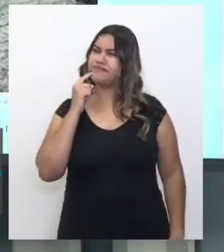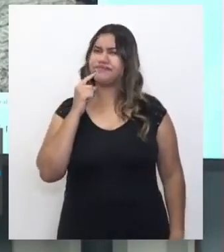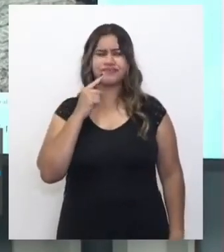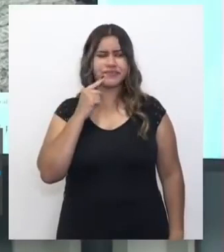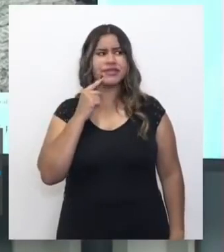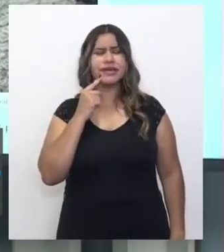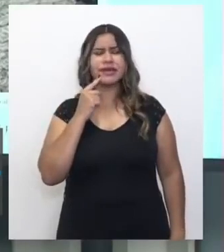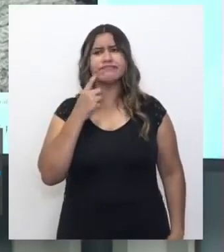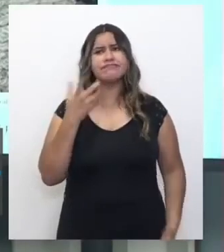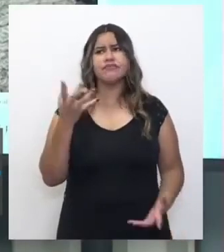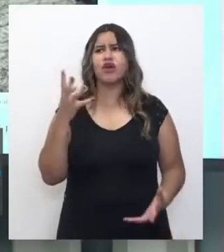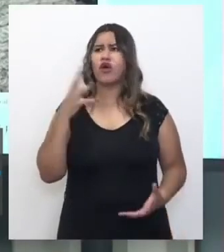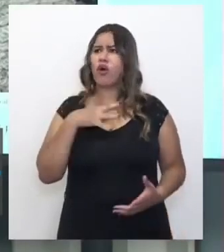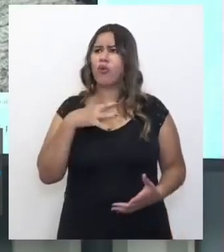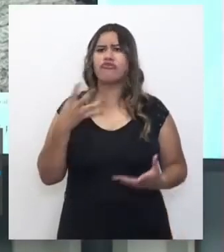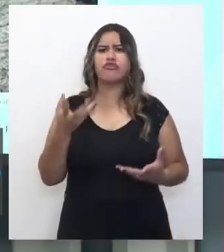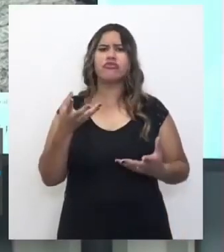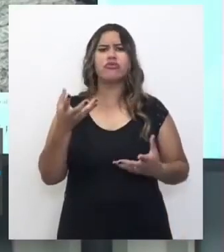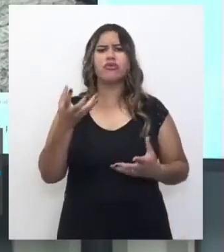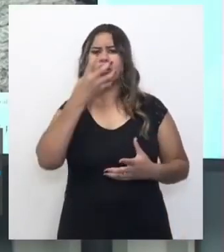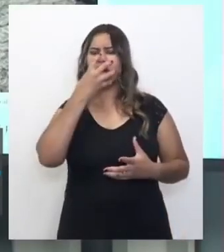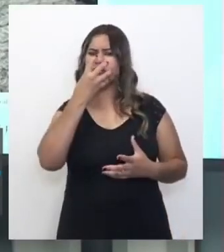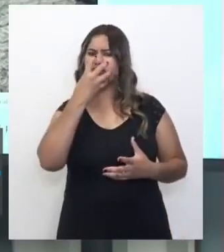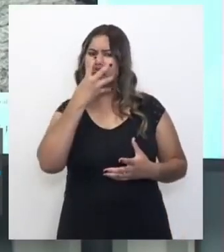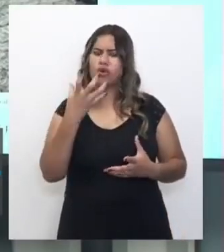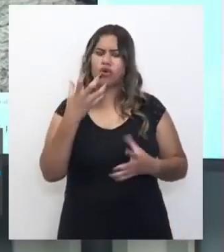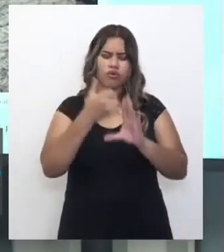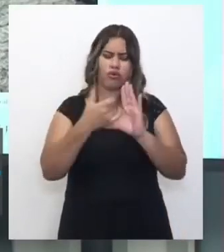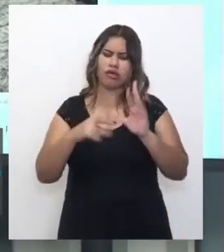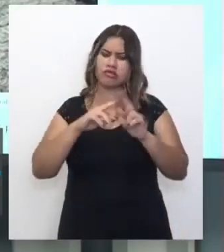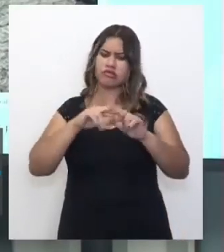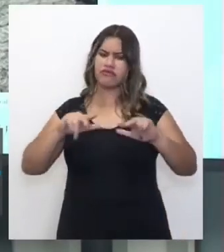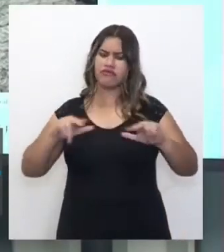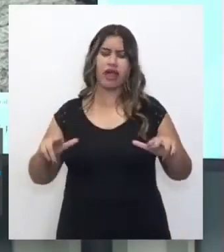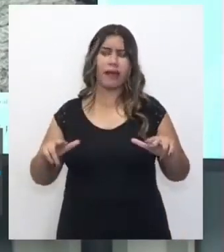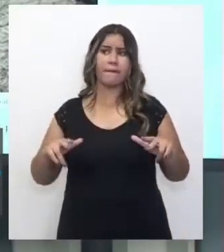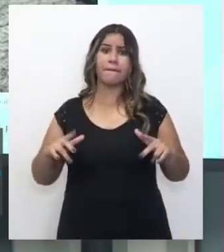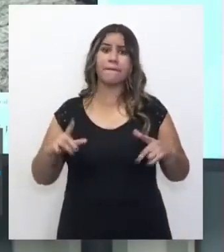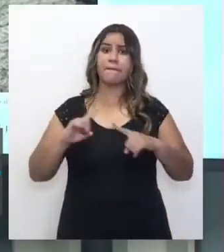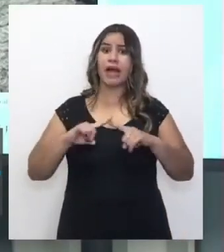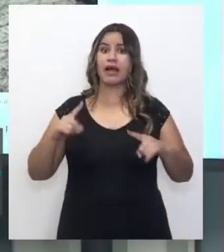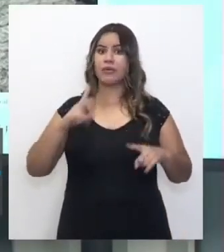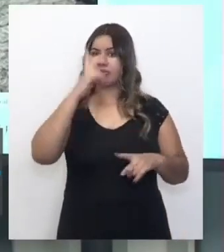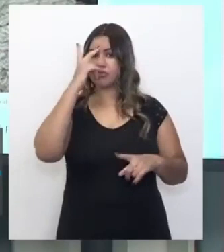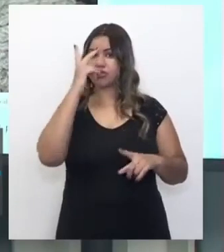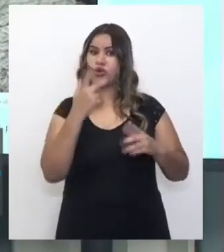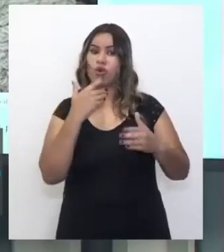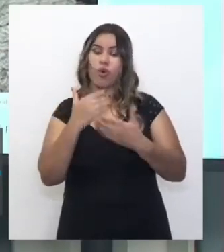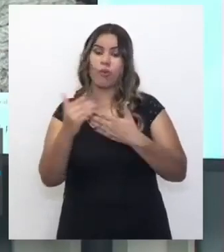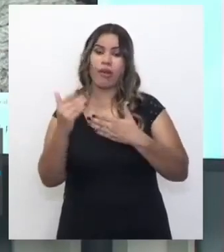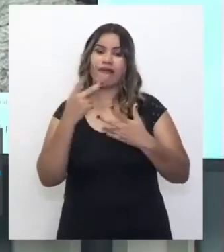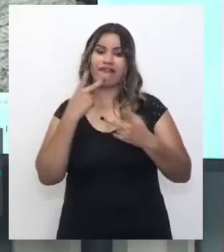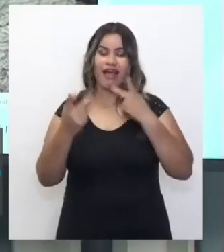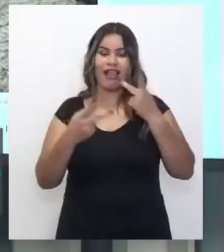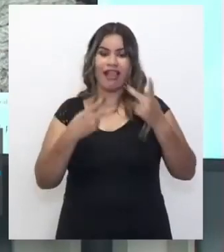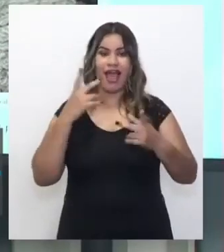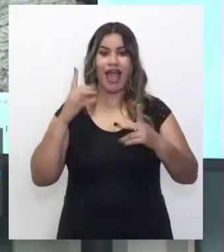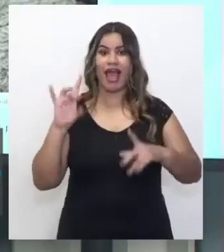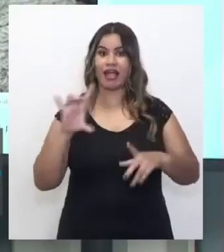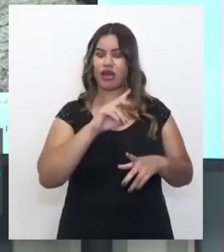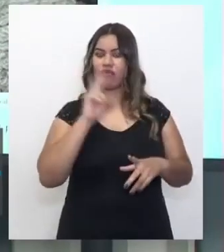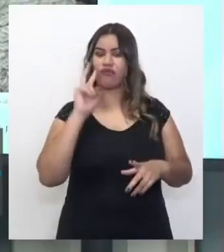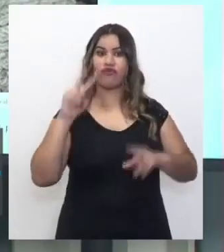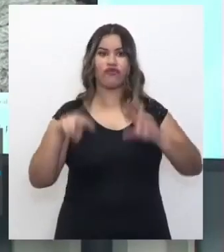impressão que dá é que é muito óbvio as características. Só que quando as pessoas começam a se pronunciar, você percebe que cada um vê de